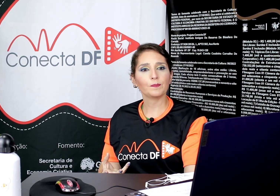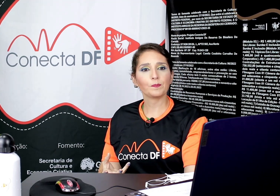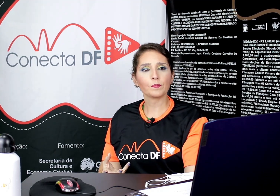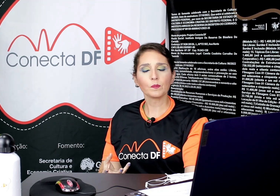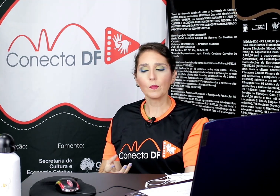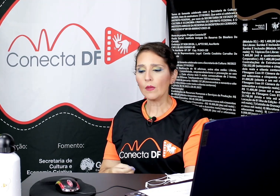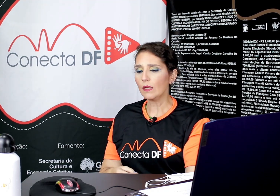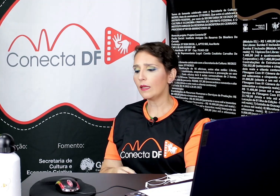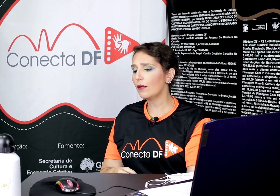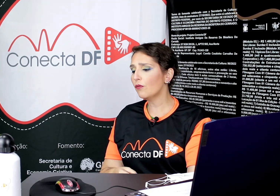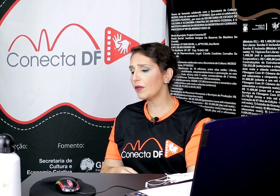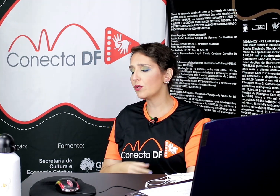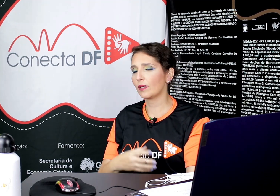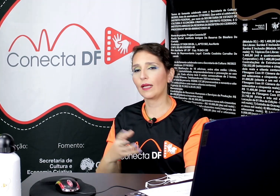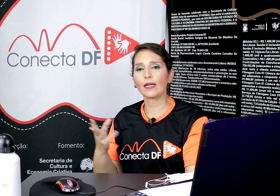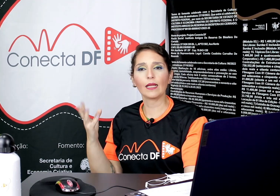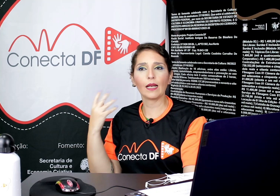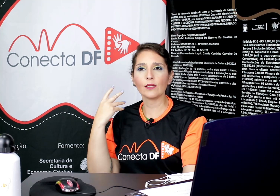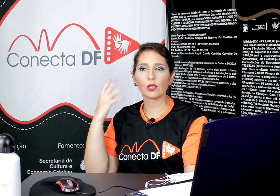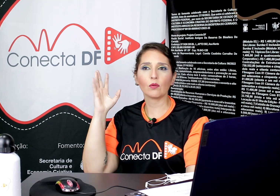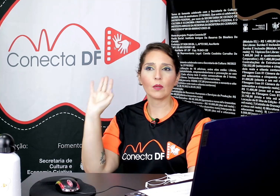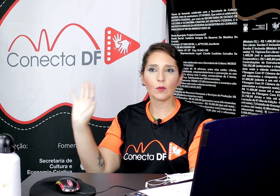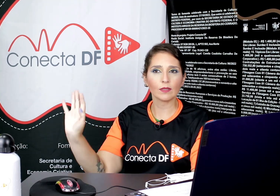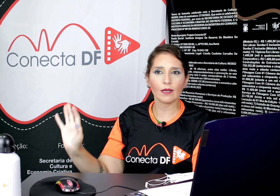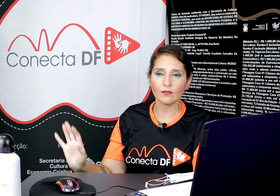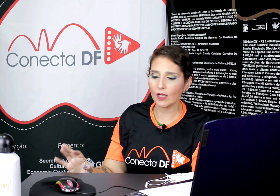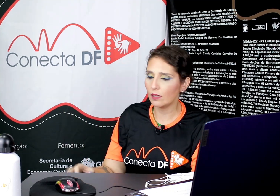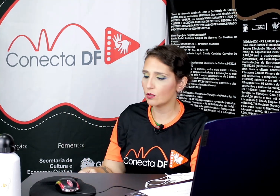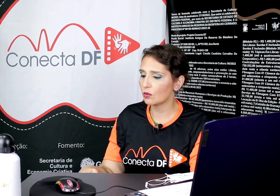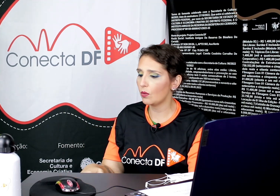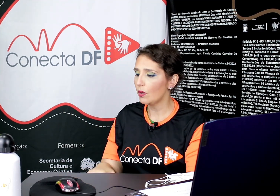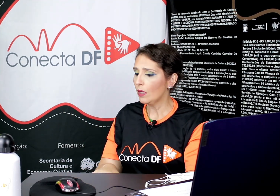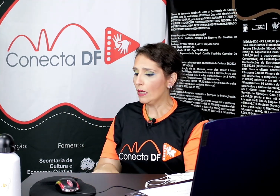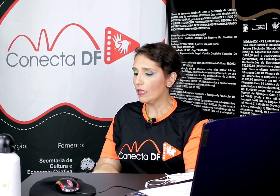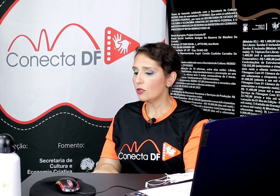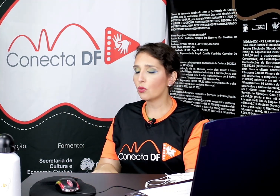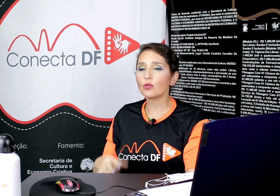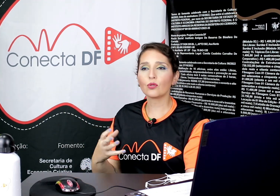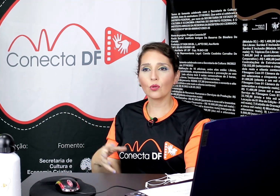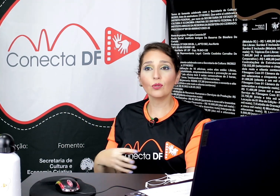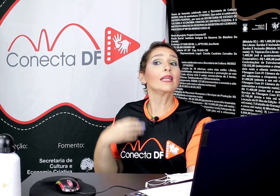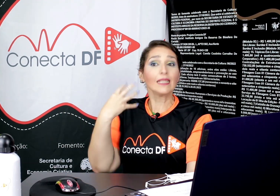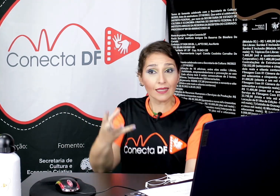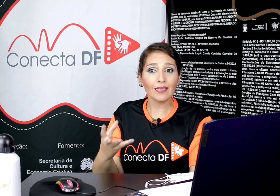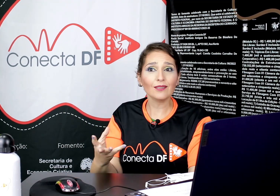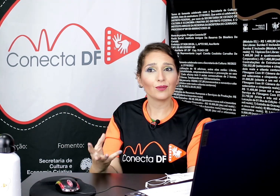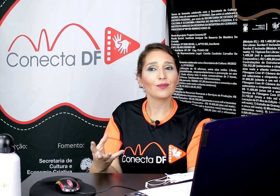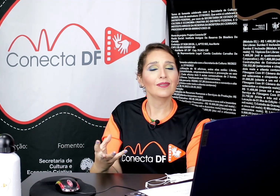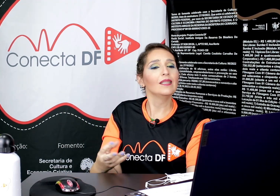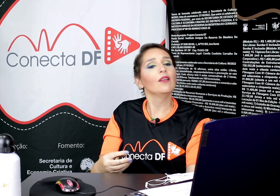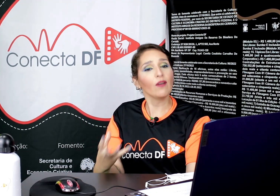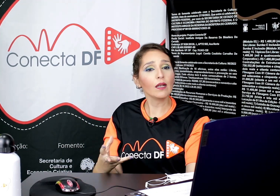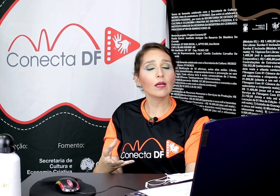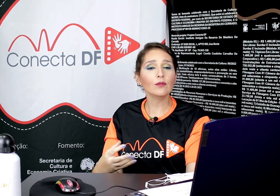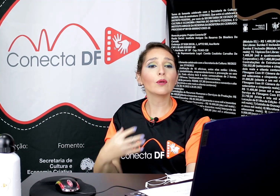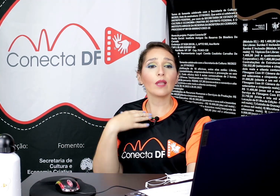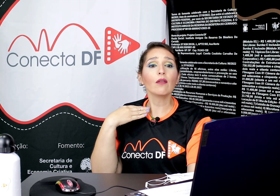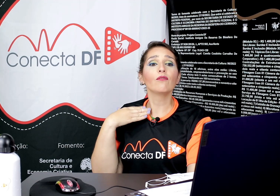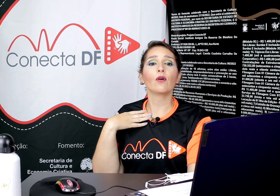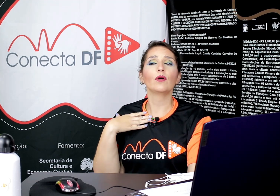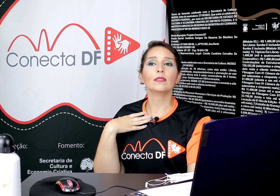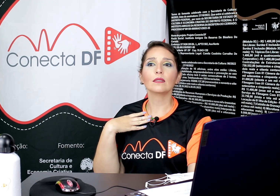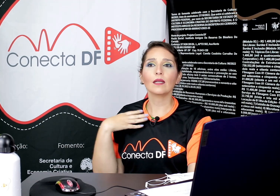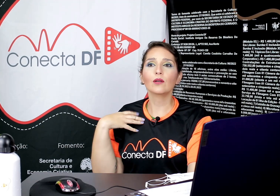voz. Tem um vídeo até na internet que há um tempo atrás viralizou de um surdo gritando e falando, eu